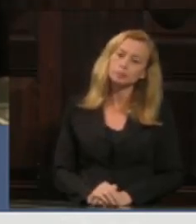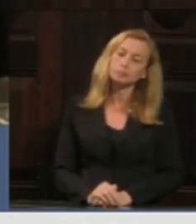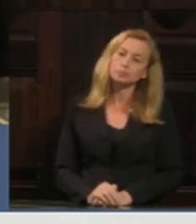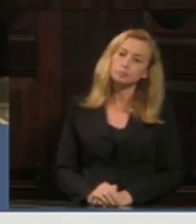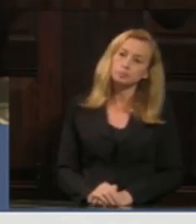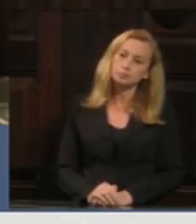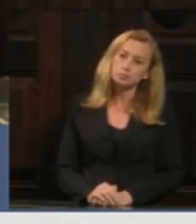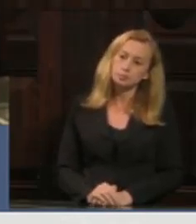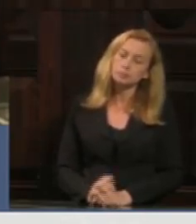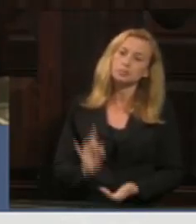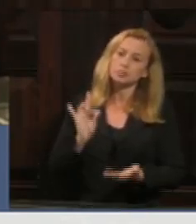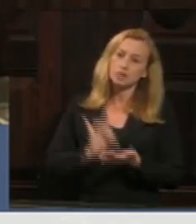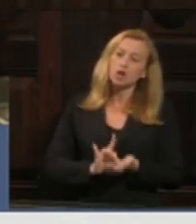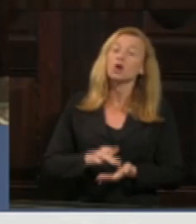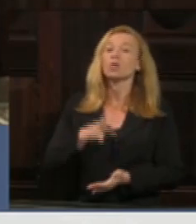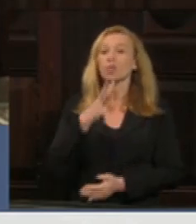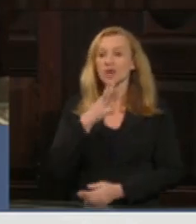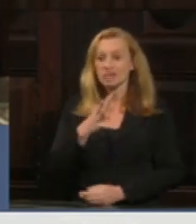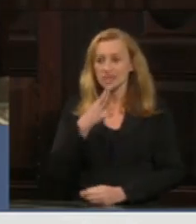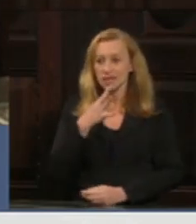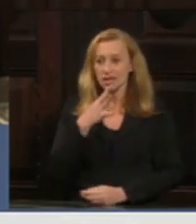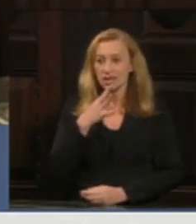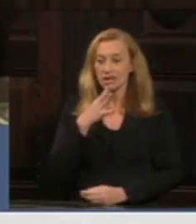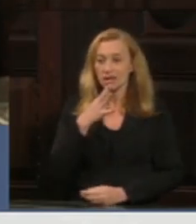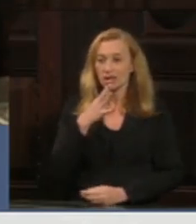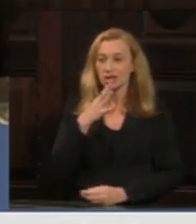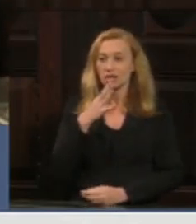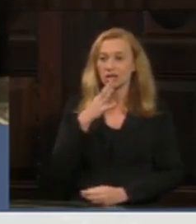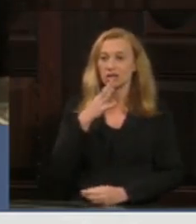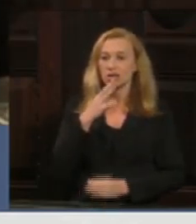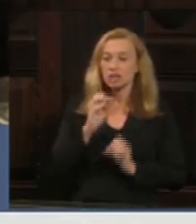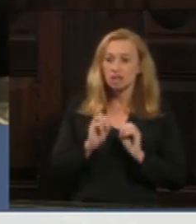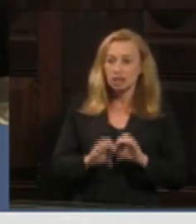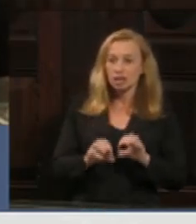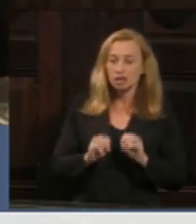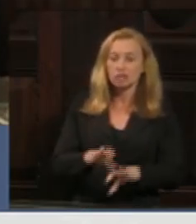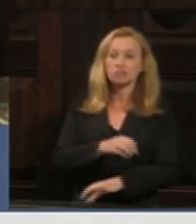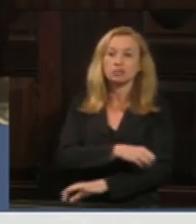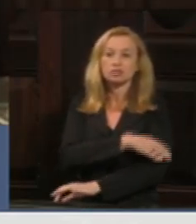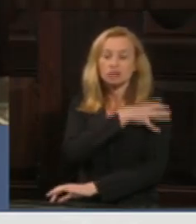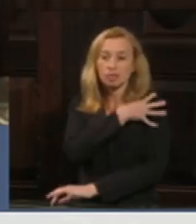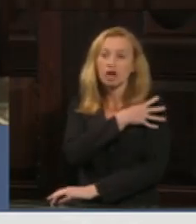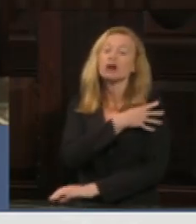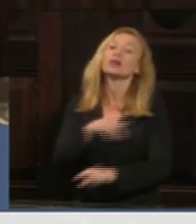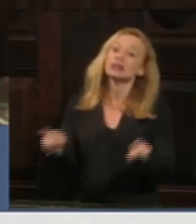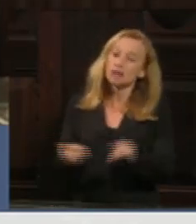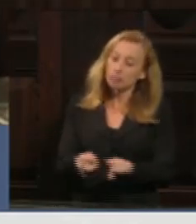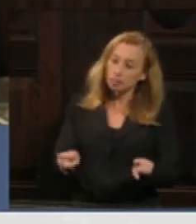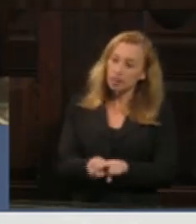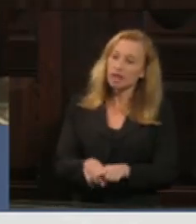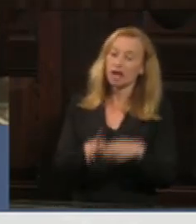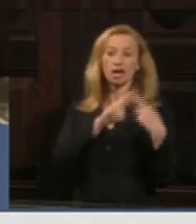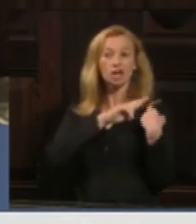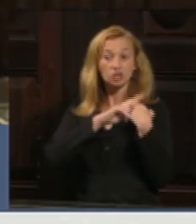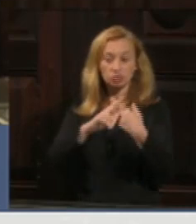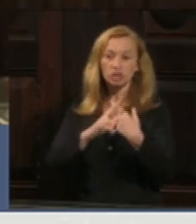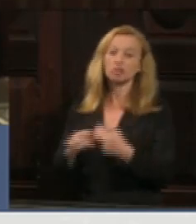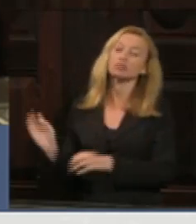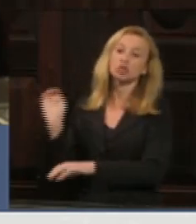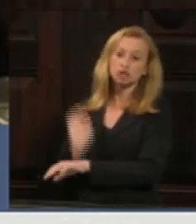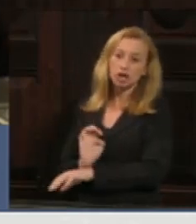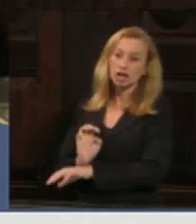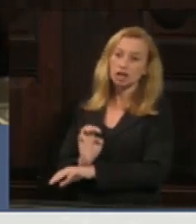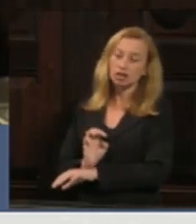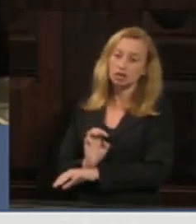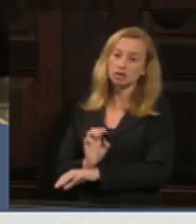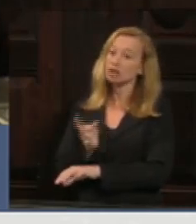reconhecer que o ensino fundamental também é de responsabilidade dos estados e não apenas dos municípios, que